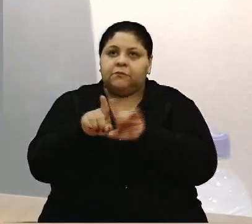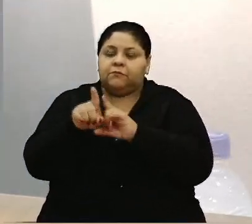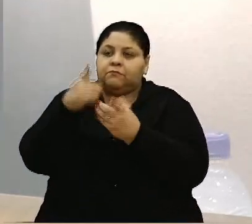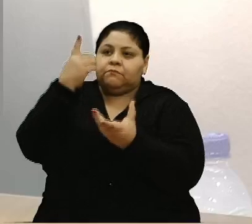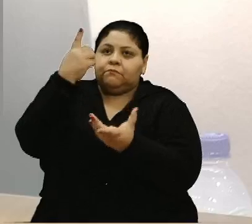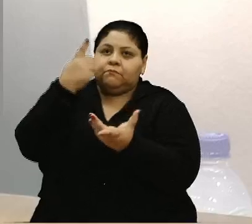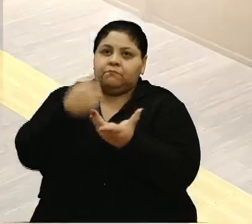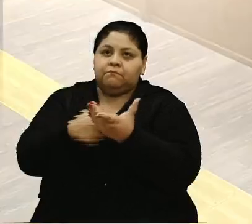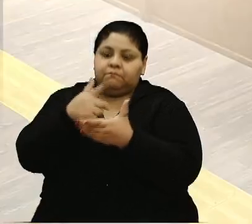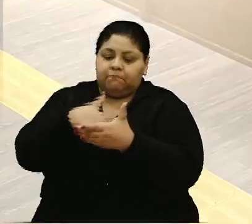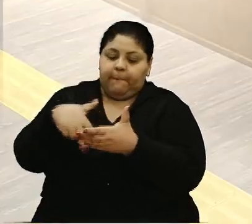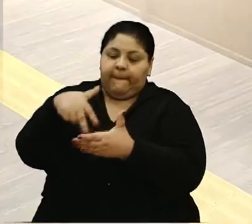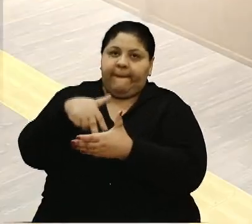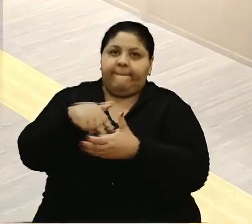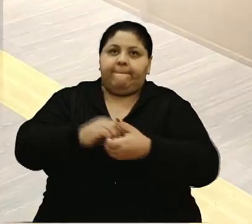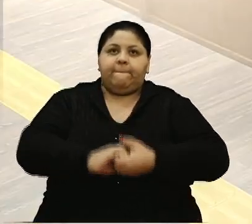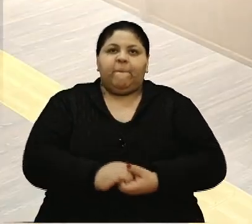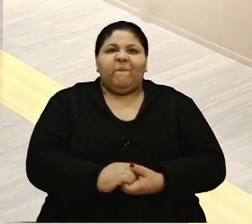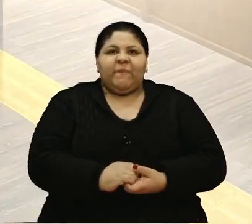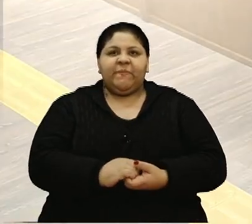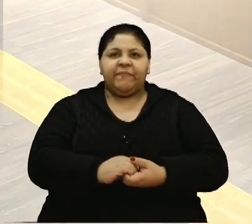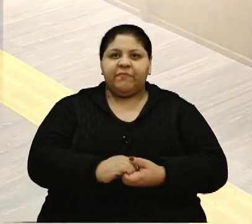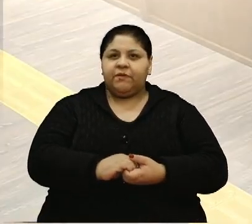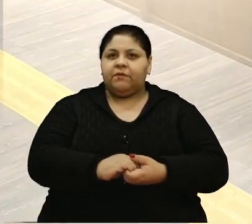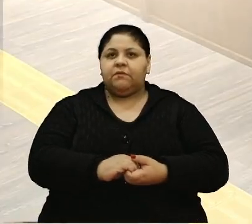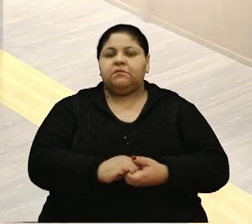compromisso na tribuna.